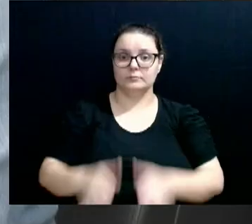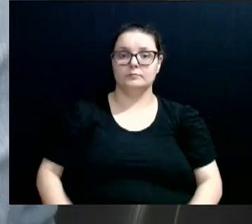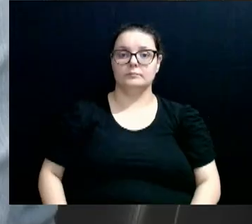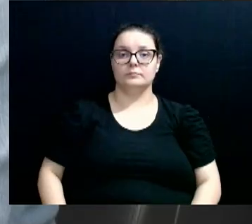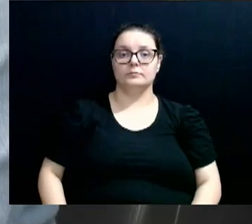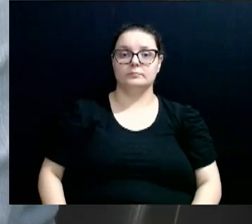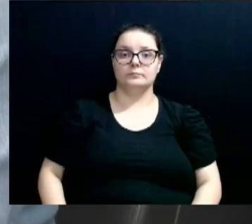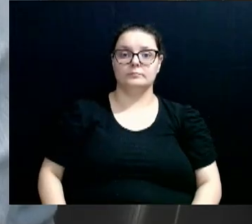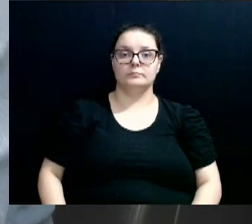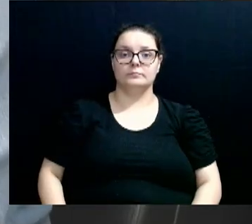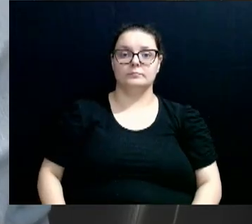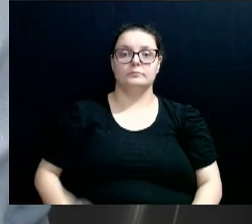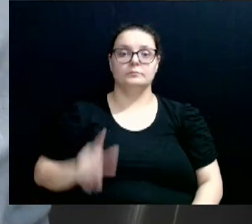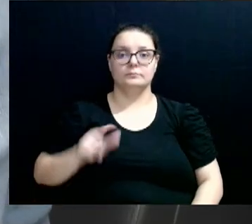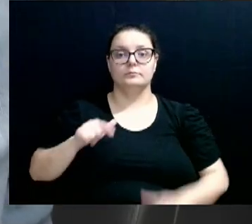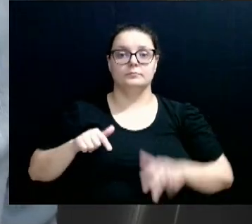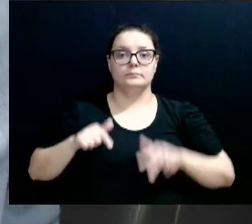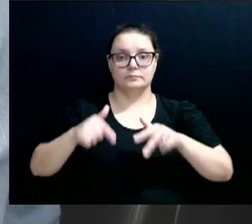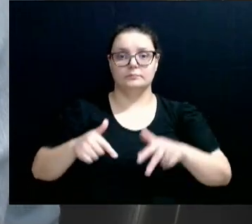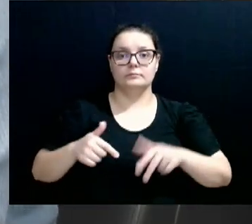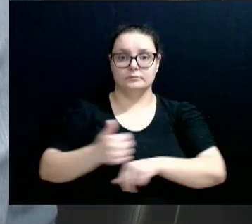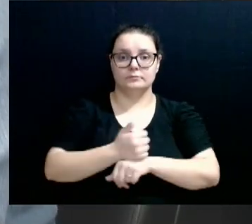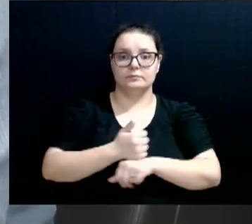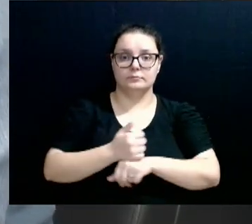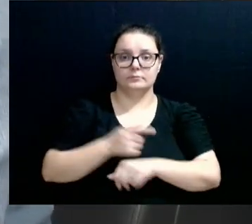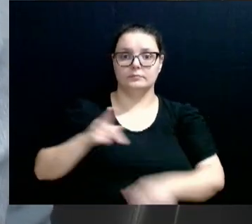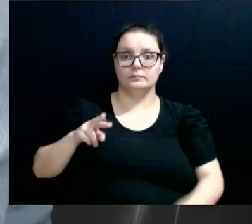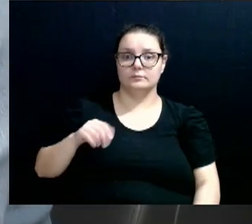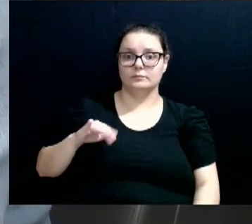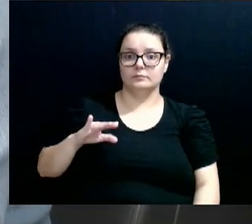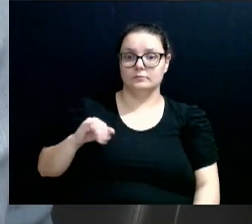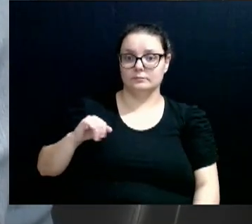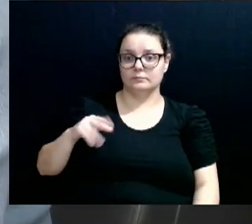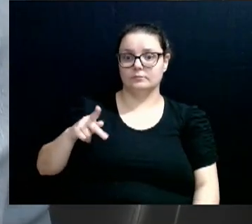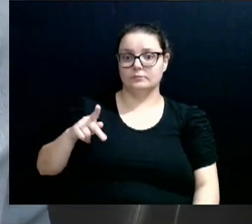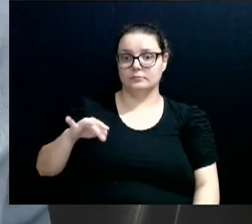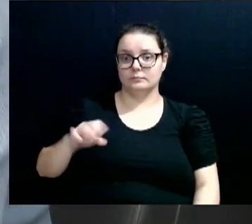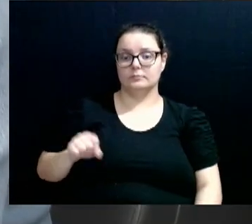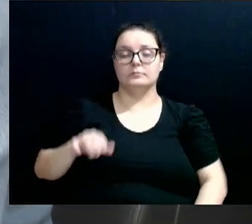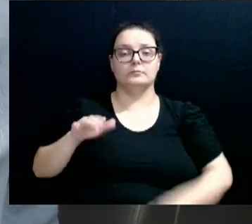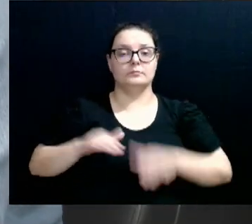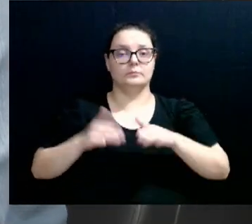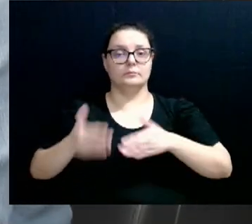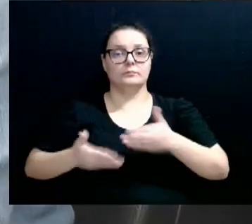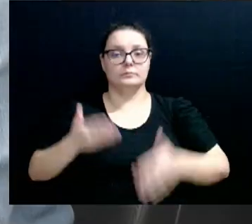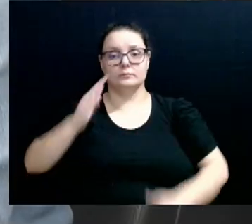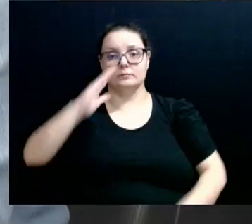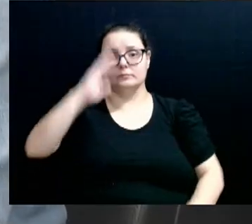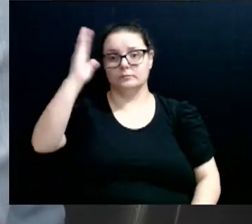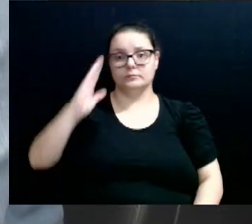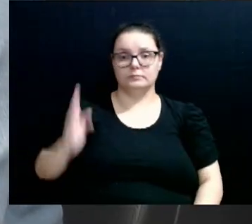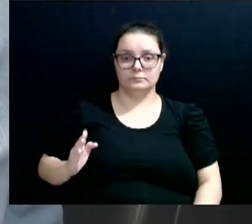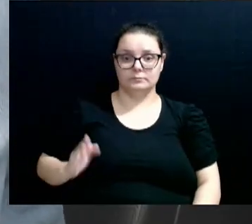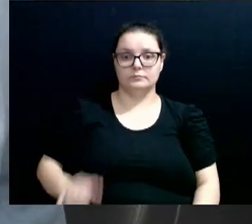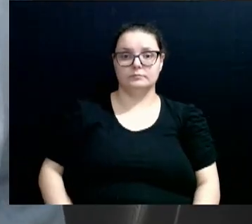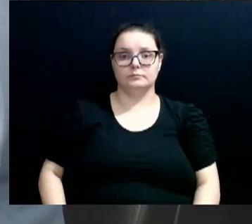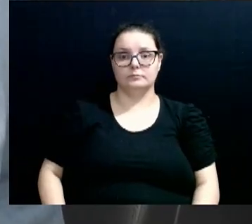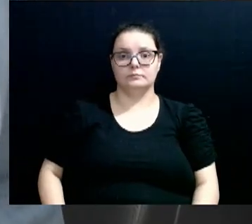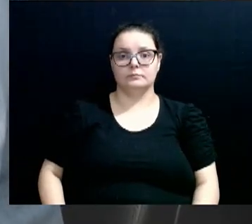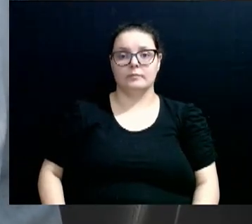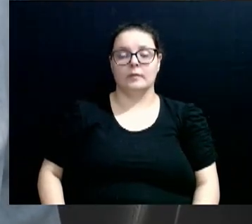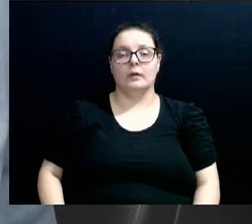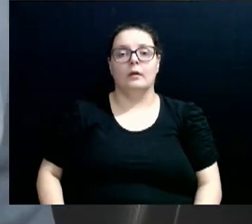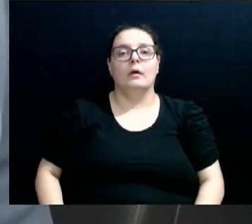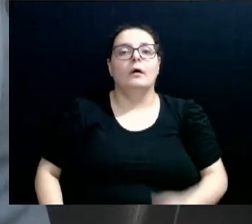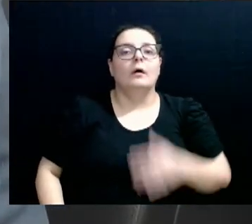atuar profissionalmente com princípios, né? Então, muitas vezes a gente lida no Brasil com coisas que deveriam